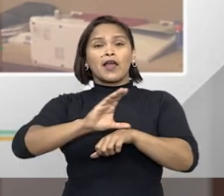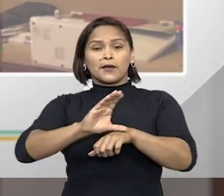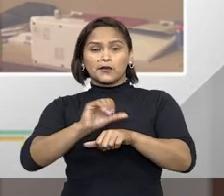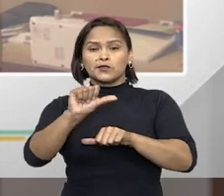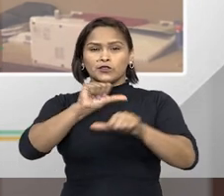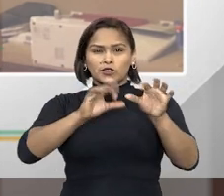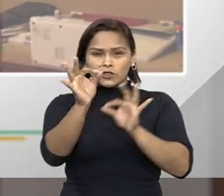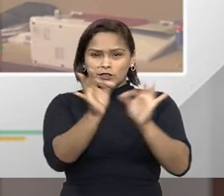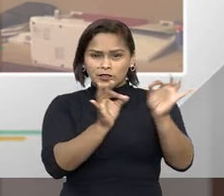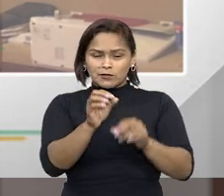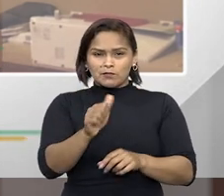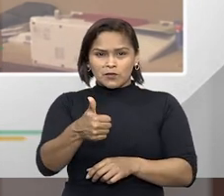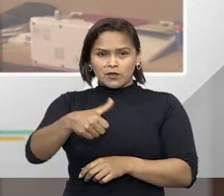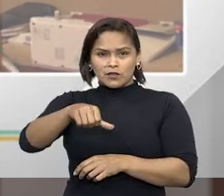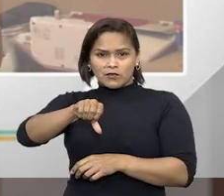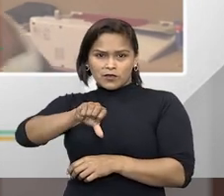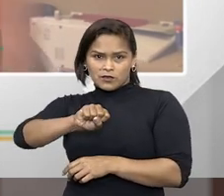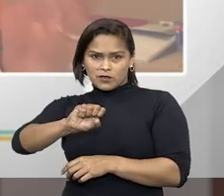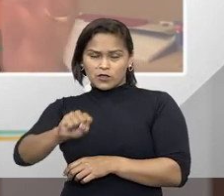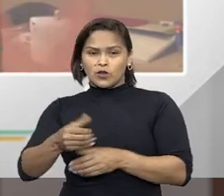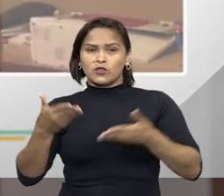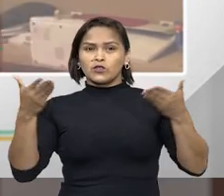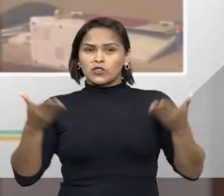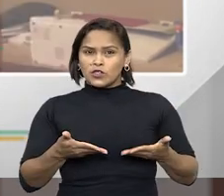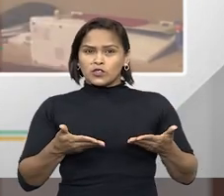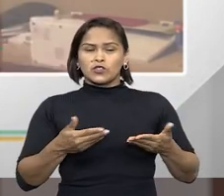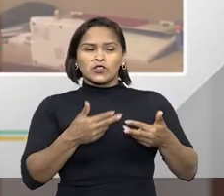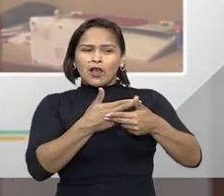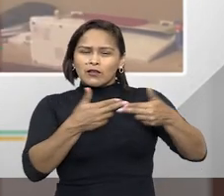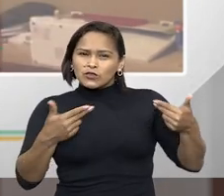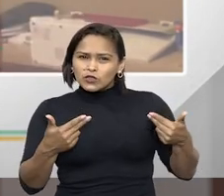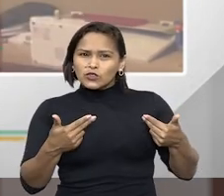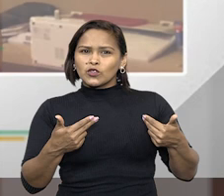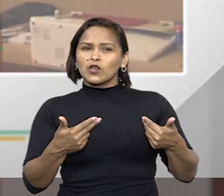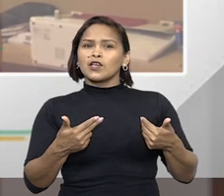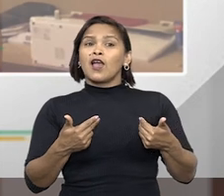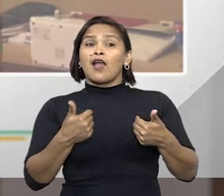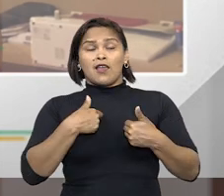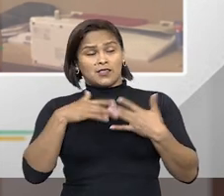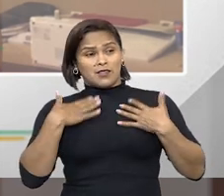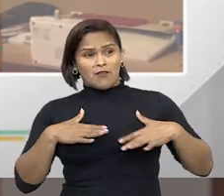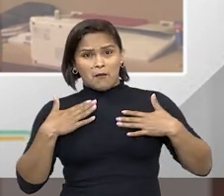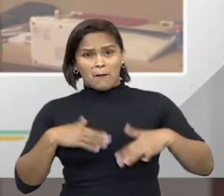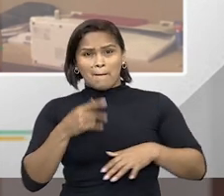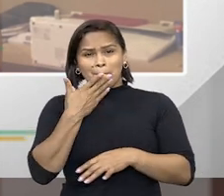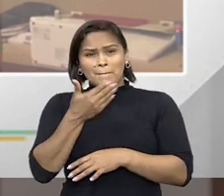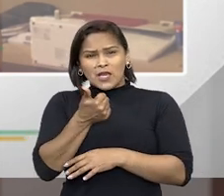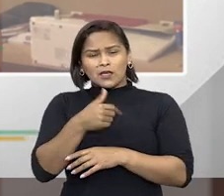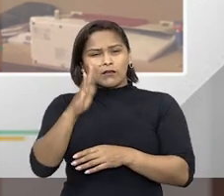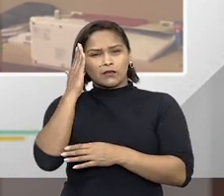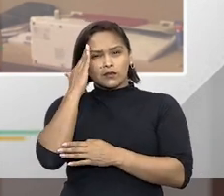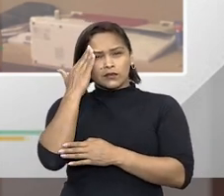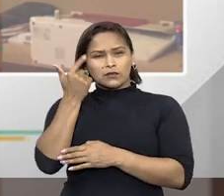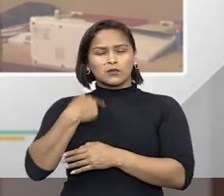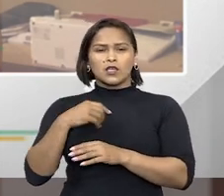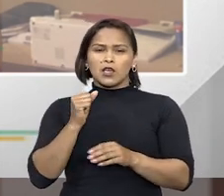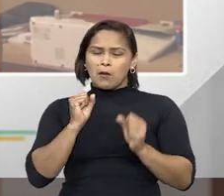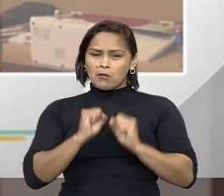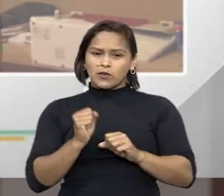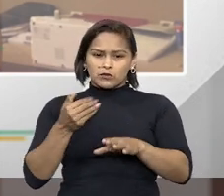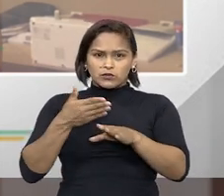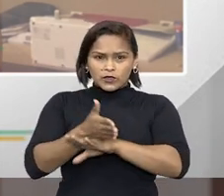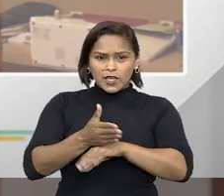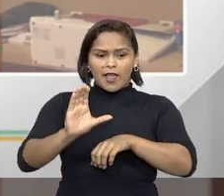Constituição de 1988, já as coisas já estavam maduras para que pudesse se inserir na